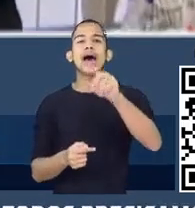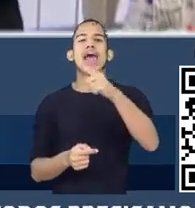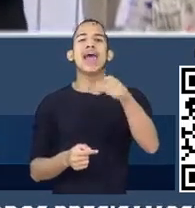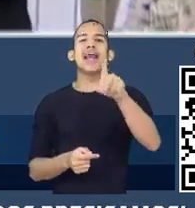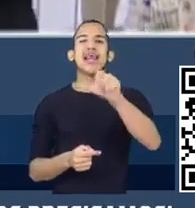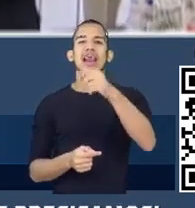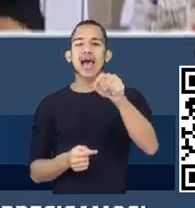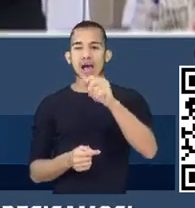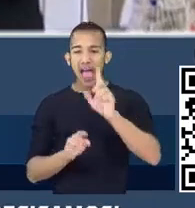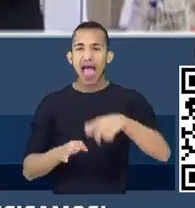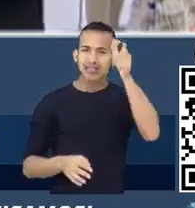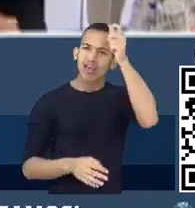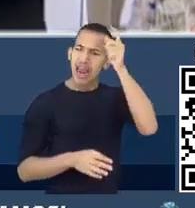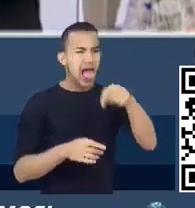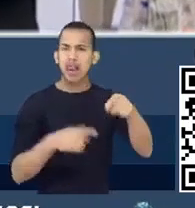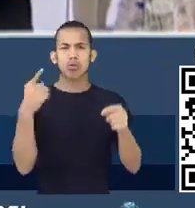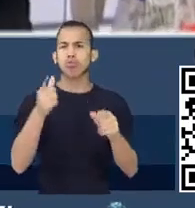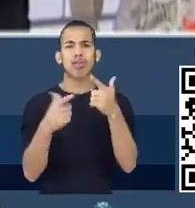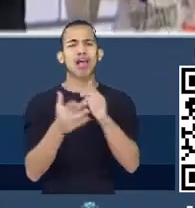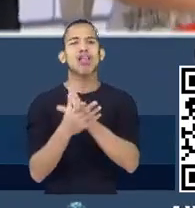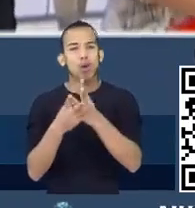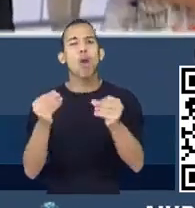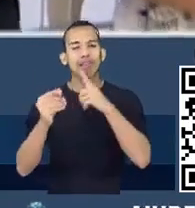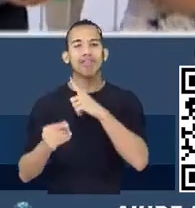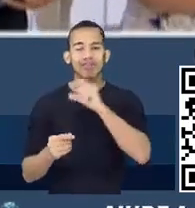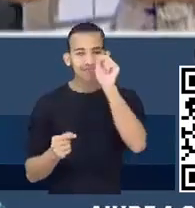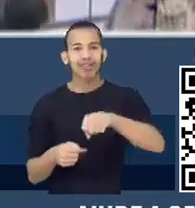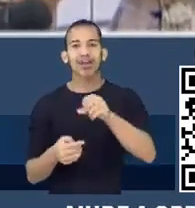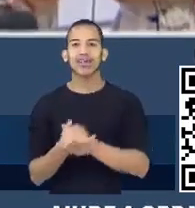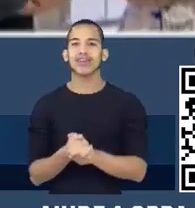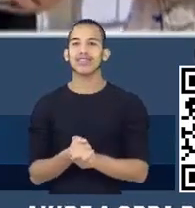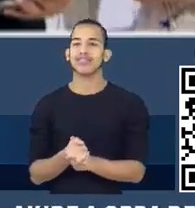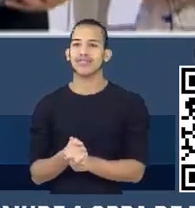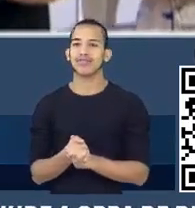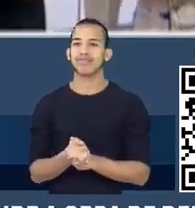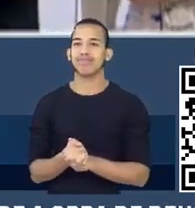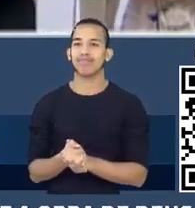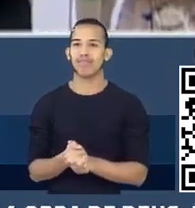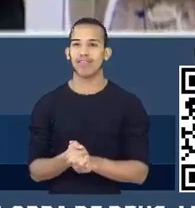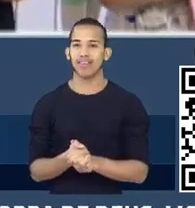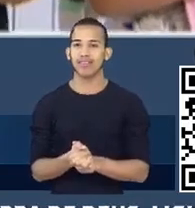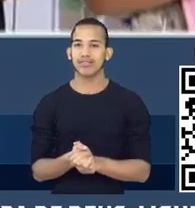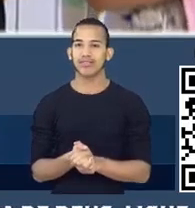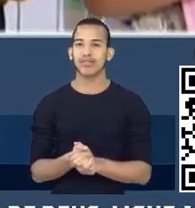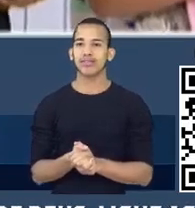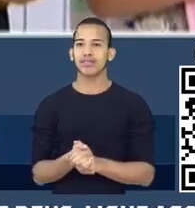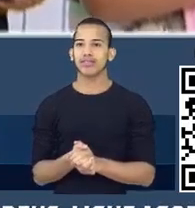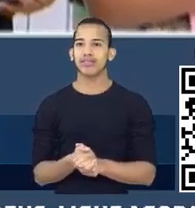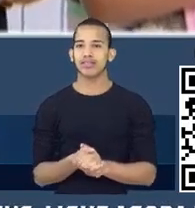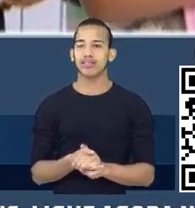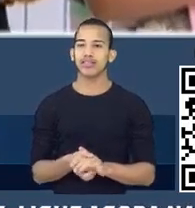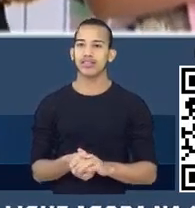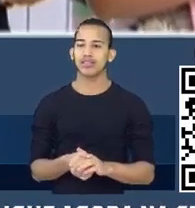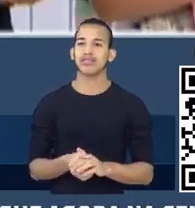Satanás. Ela não está não, ela está com saúde. O diabo está com anemia. O diabo está sem